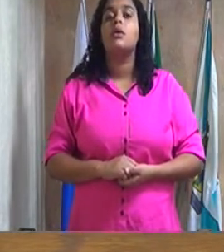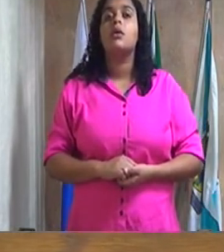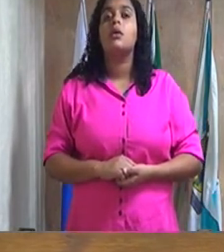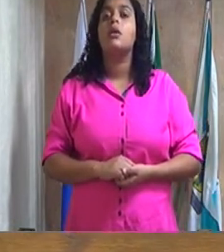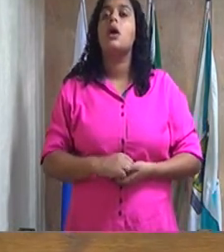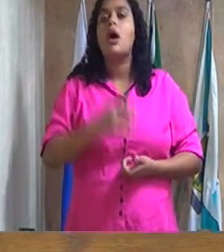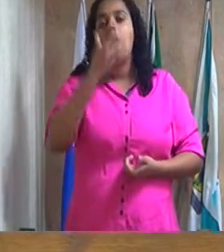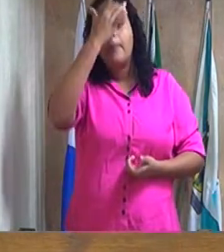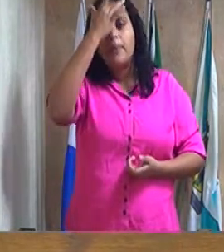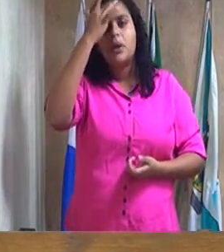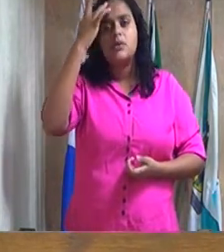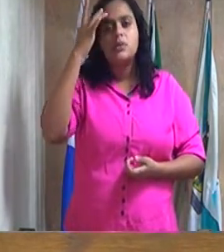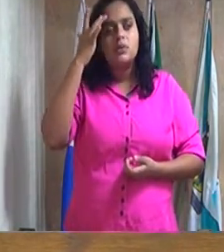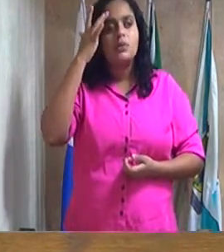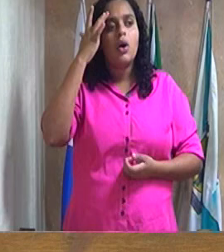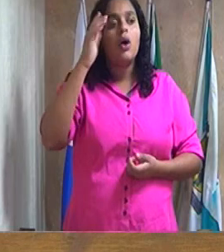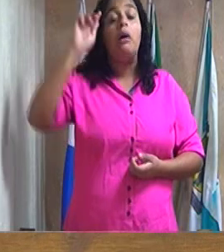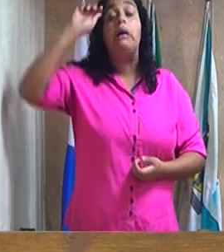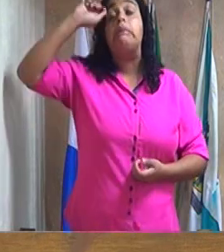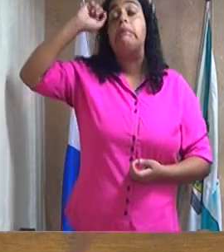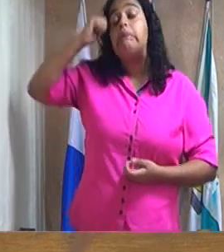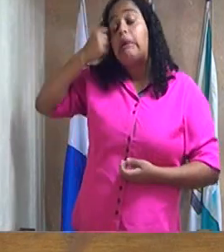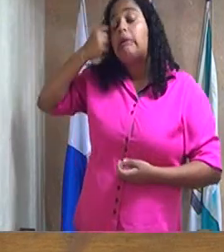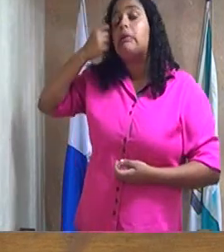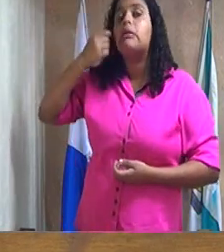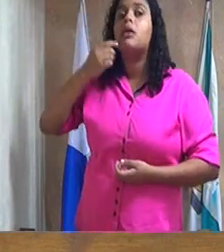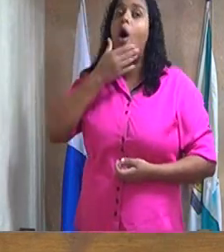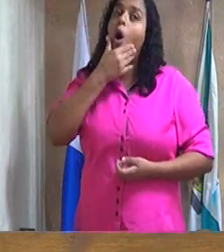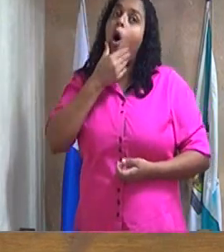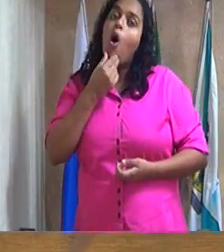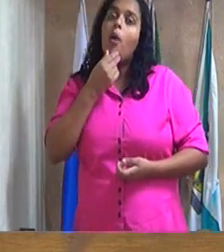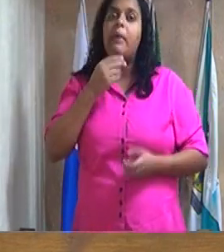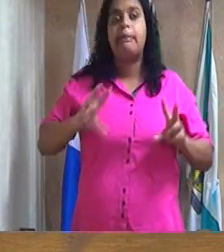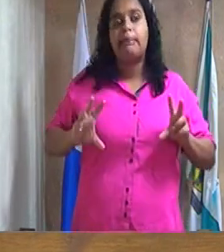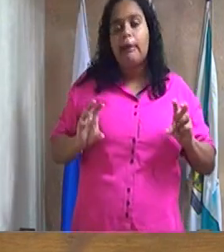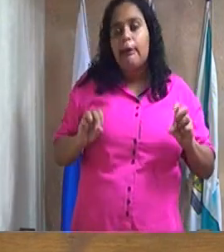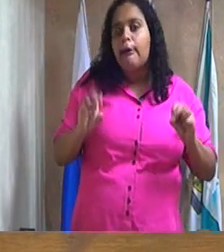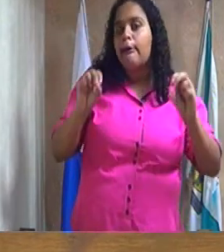de pessoas negras que têm a possibilidade de ter